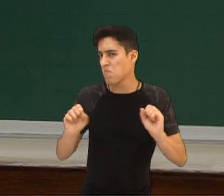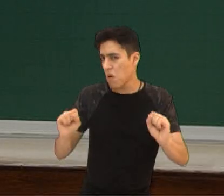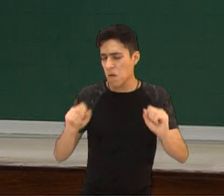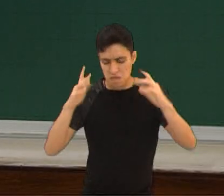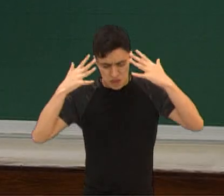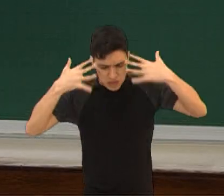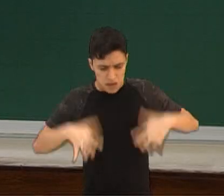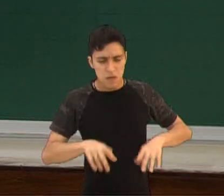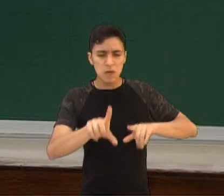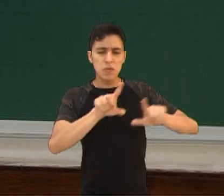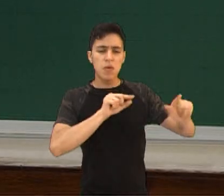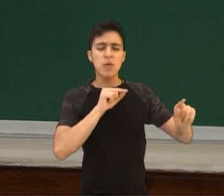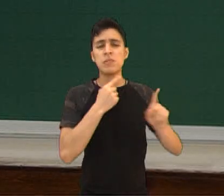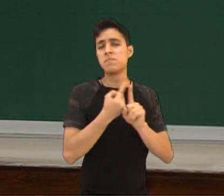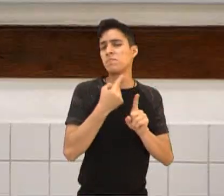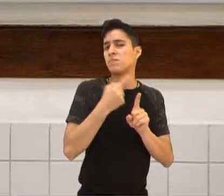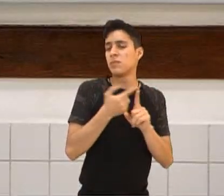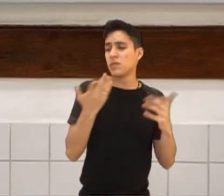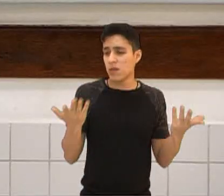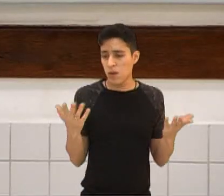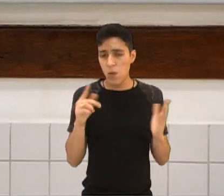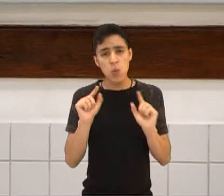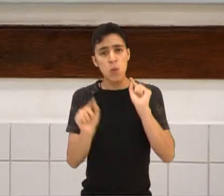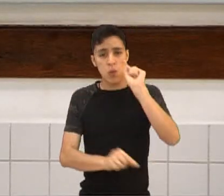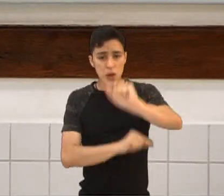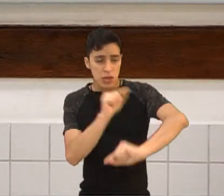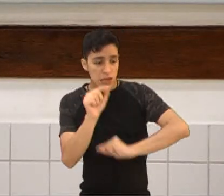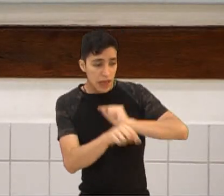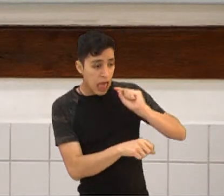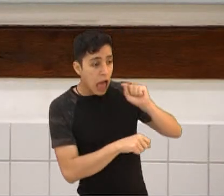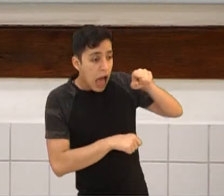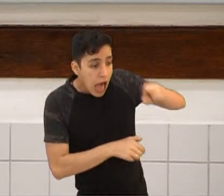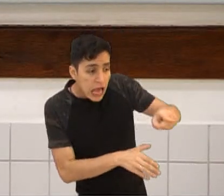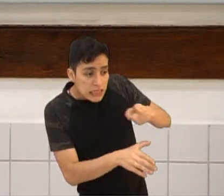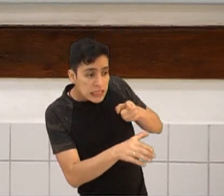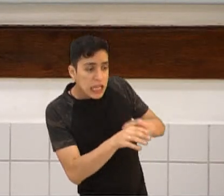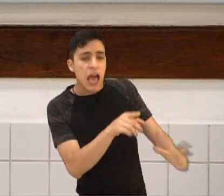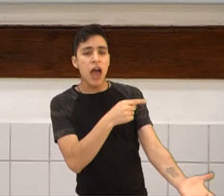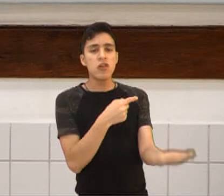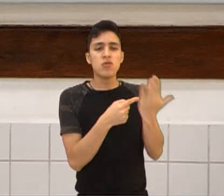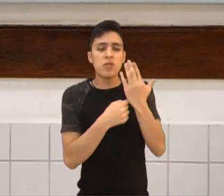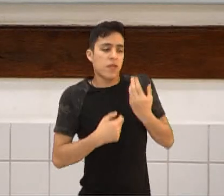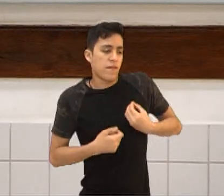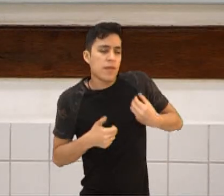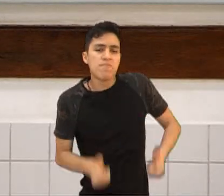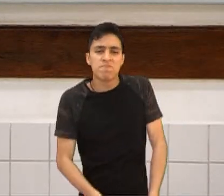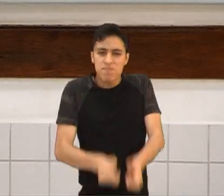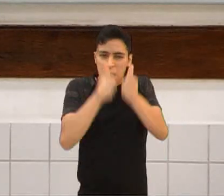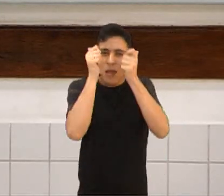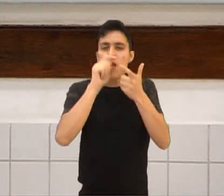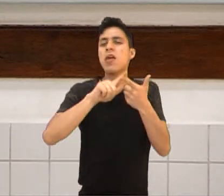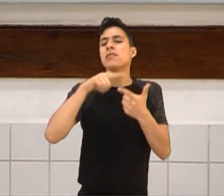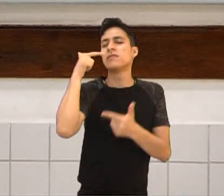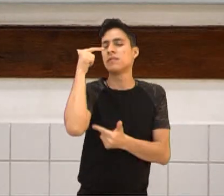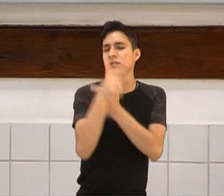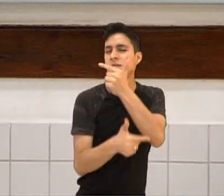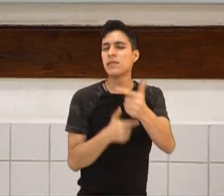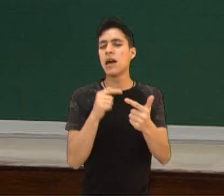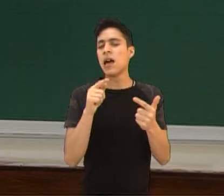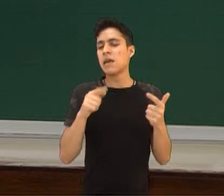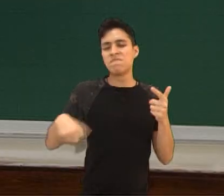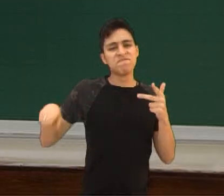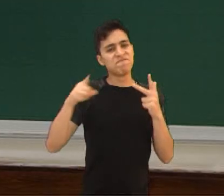considera-se, porque você vai até a cidade em busca de melhores condições de vida, trabalho,